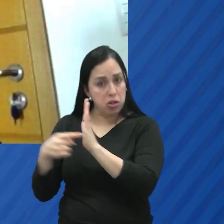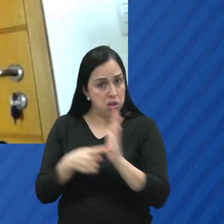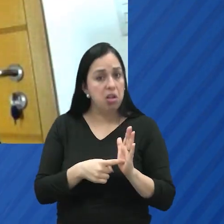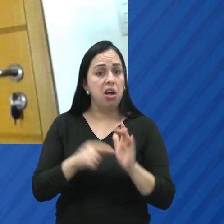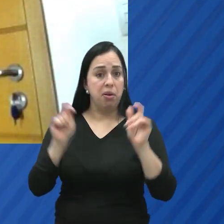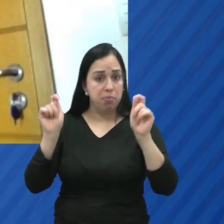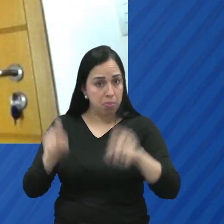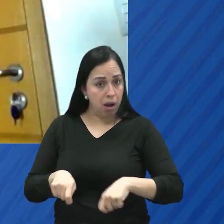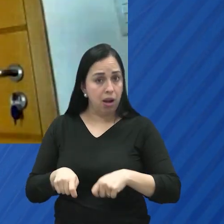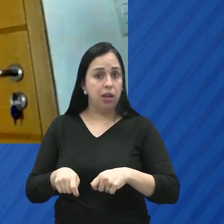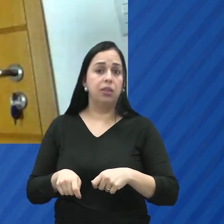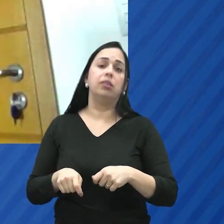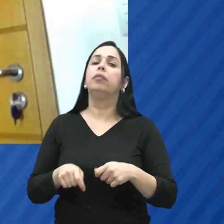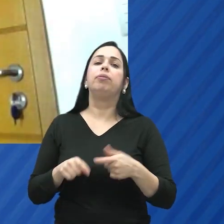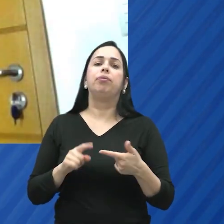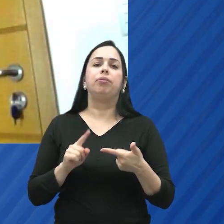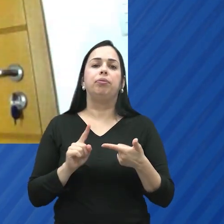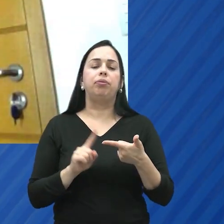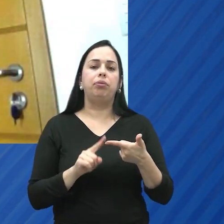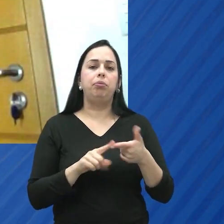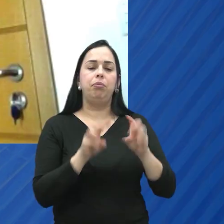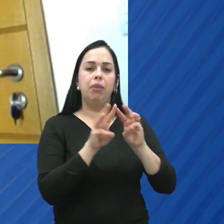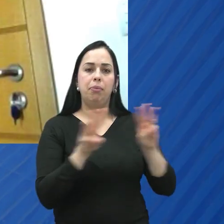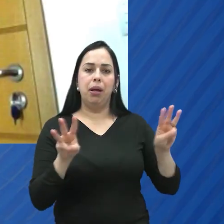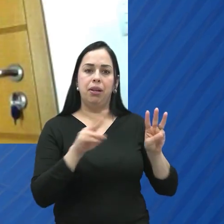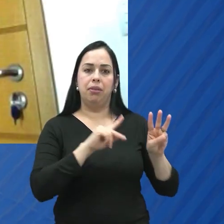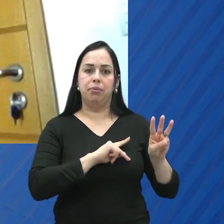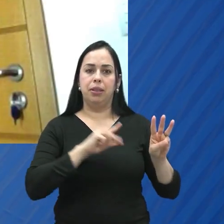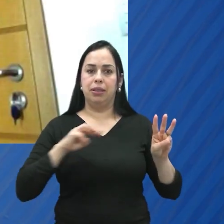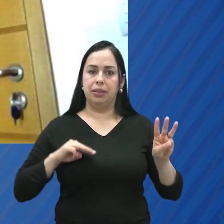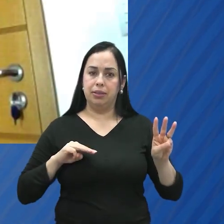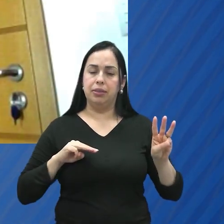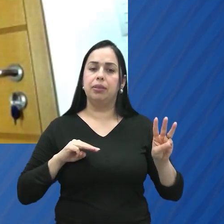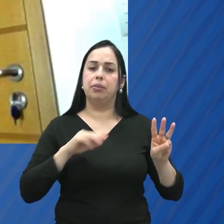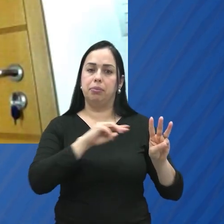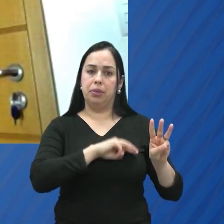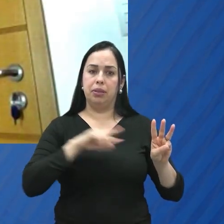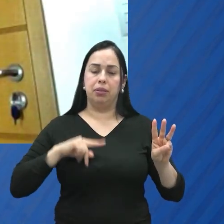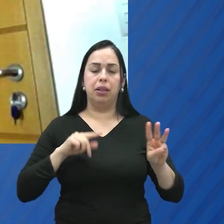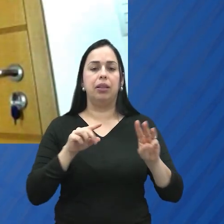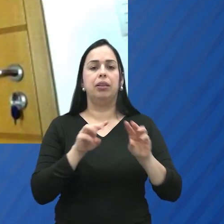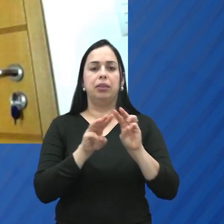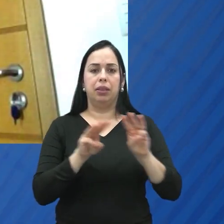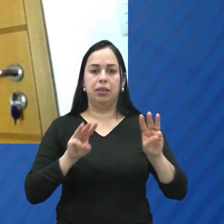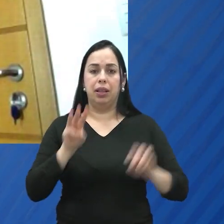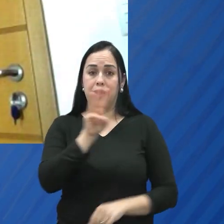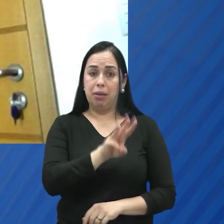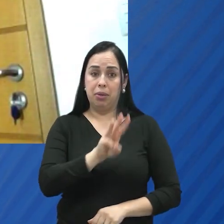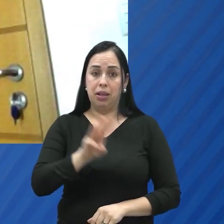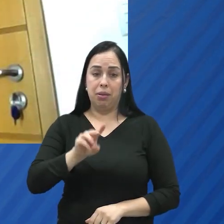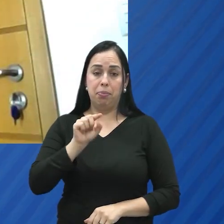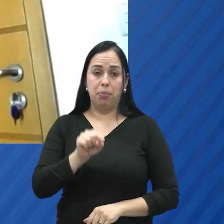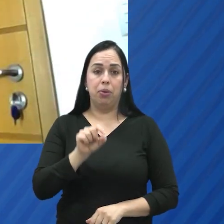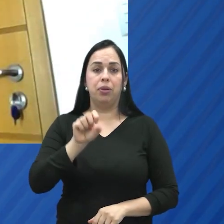violação de direitos humanos, entre os quais o trabalho escravo, pelo site do Ministério Público do Trabalho, né, que é o